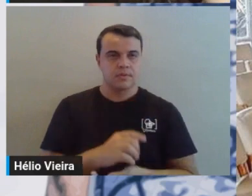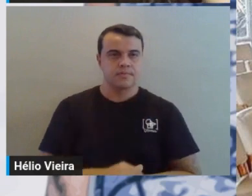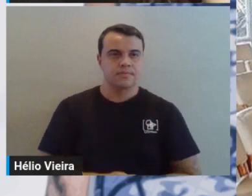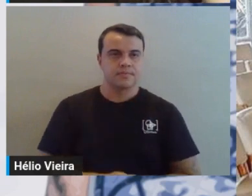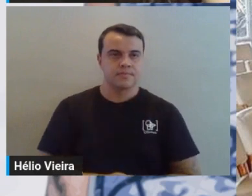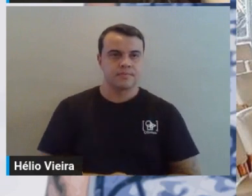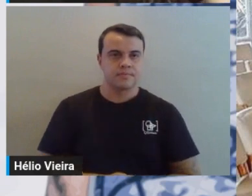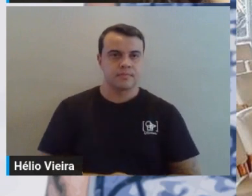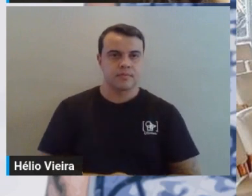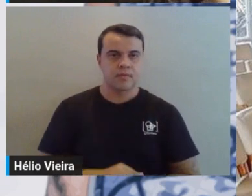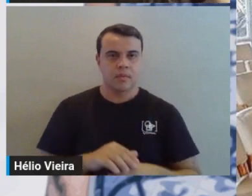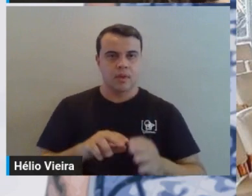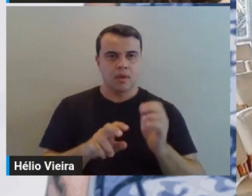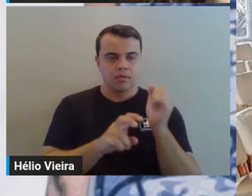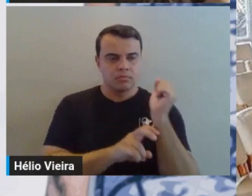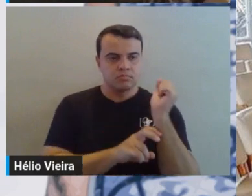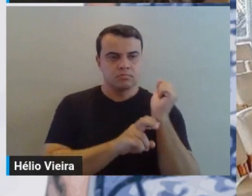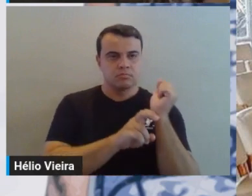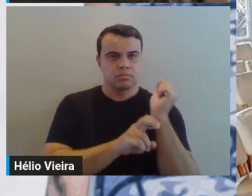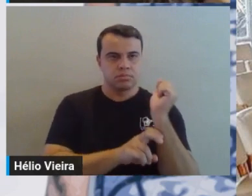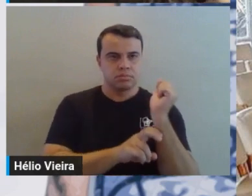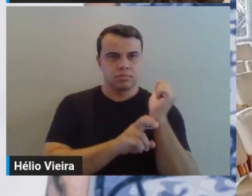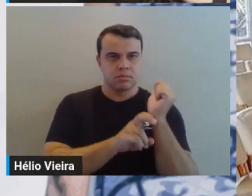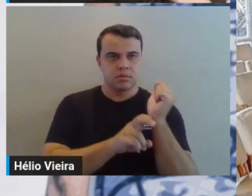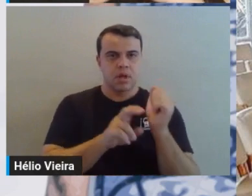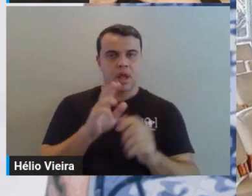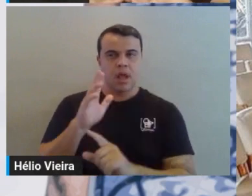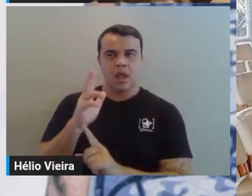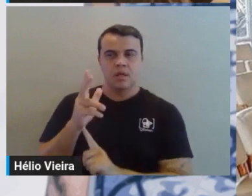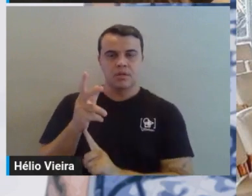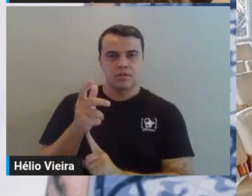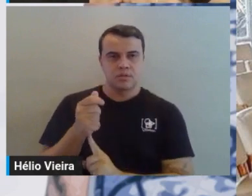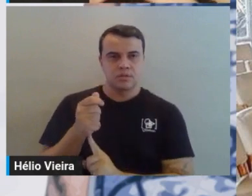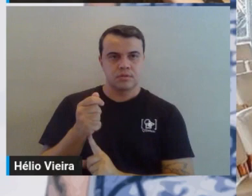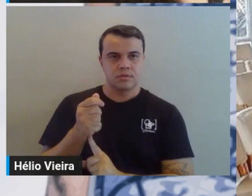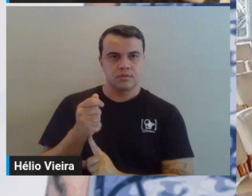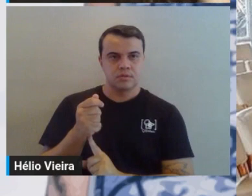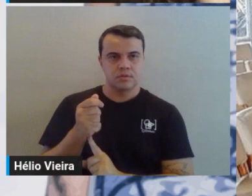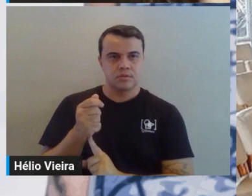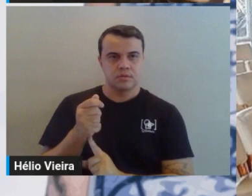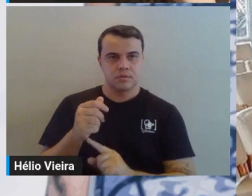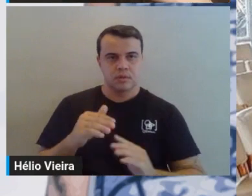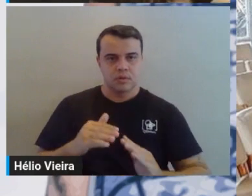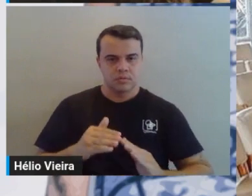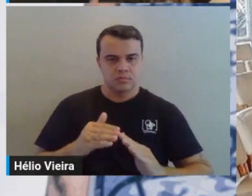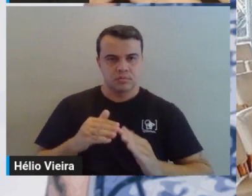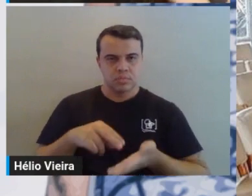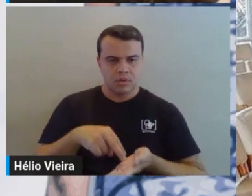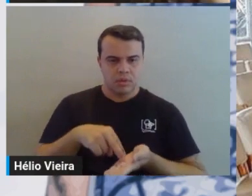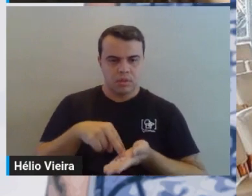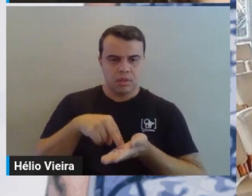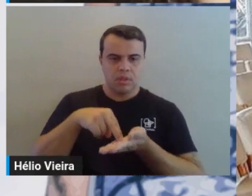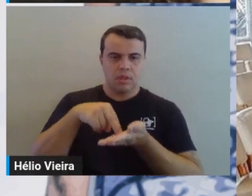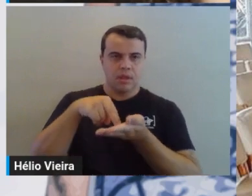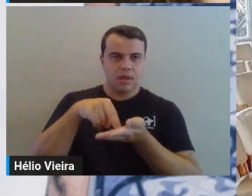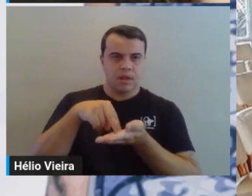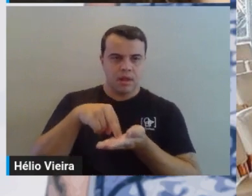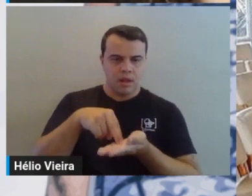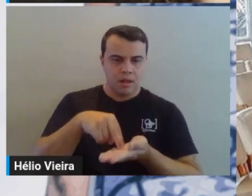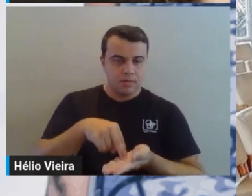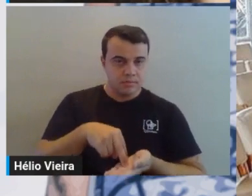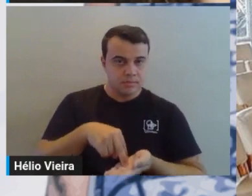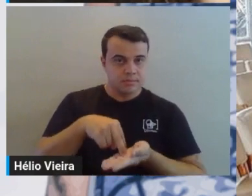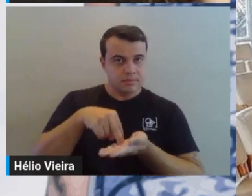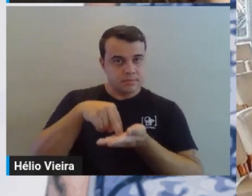tem um elevador. Então, os artistas apareciam, né, entravam apareciam para